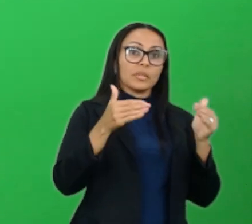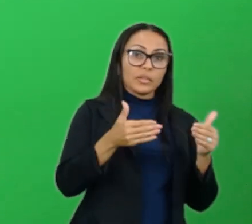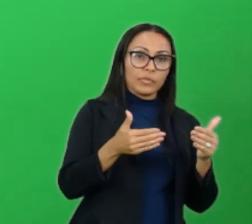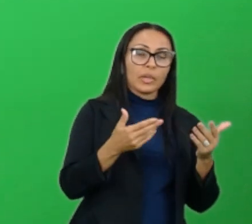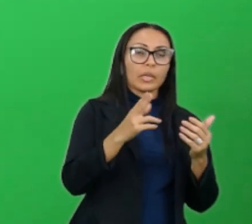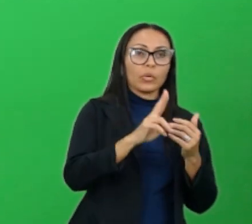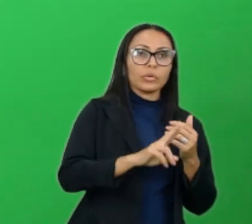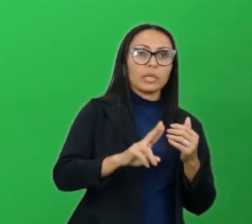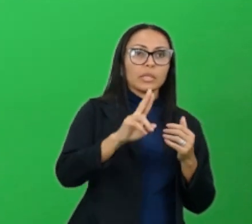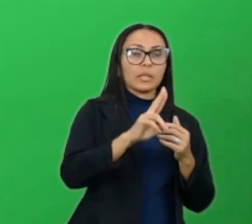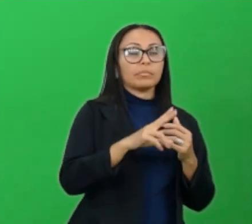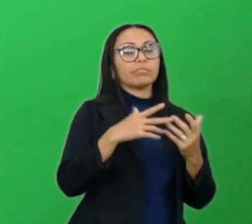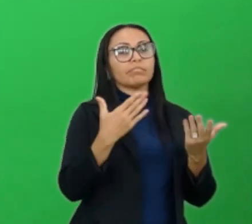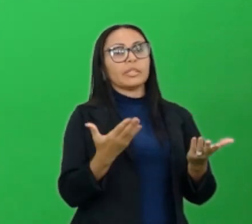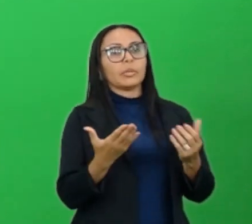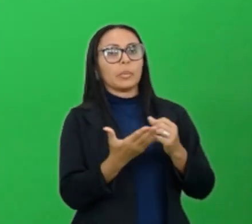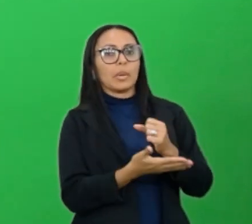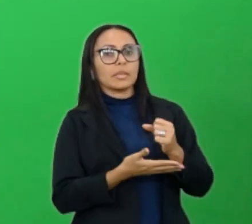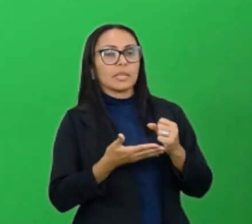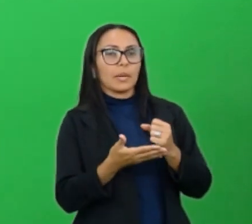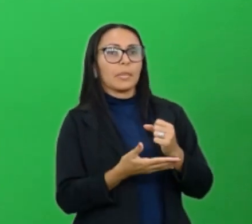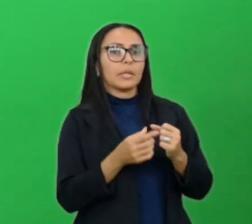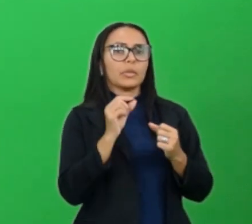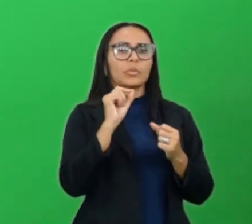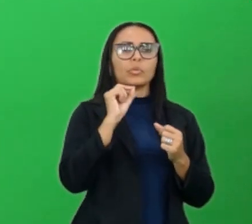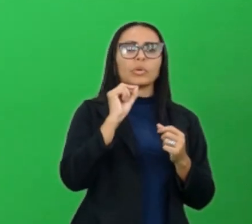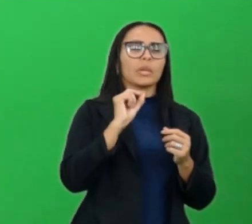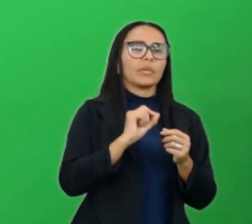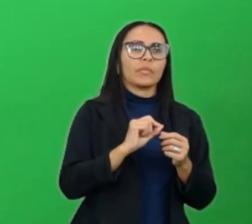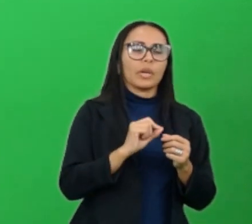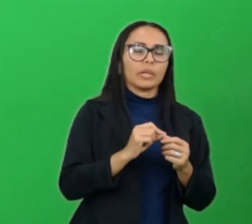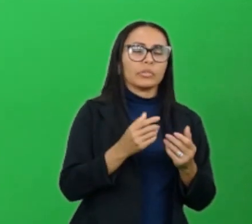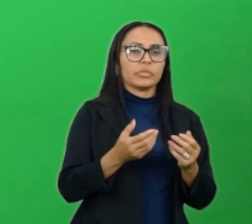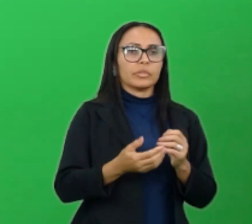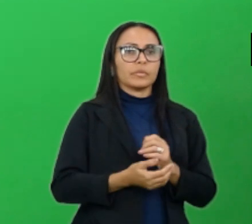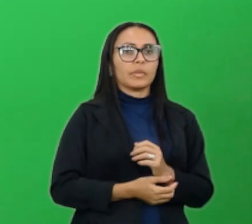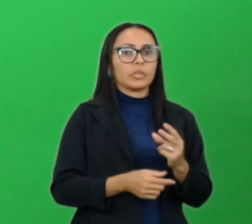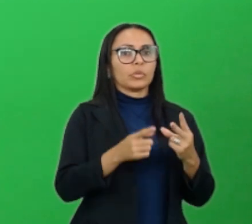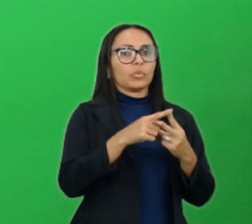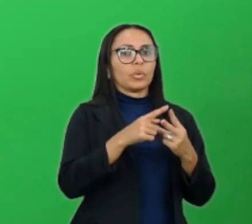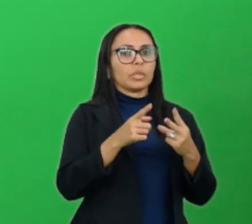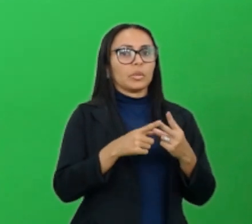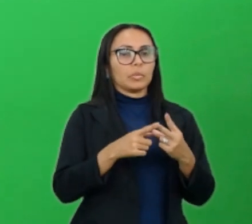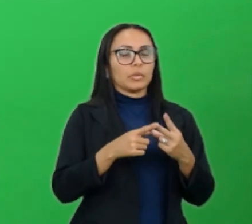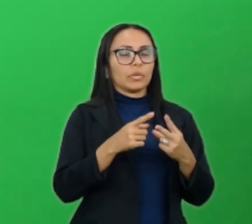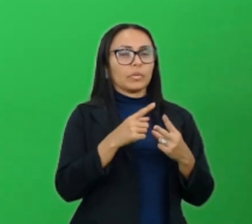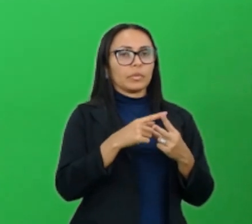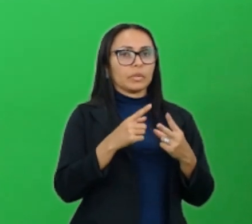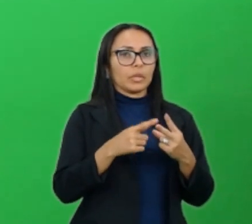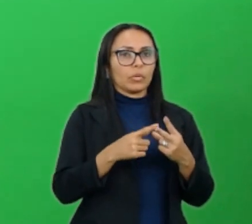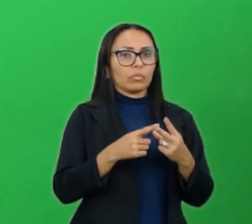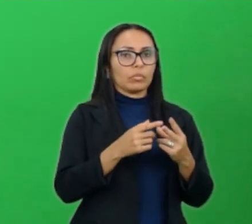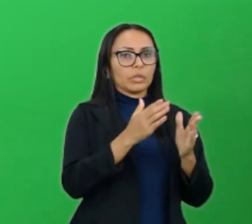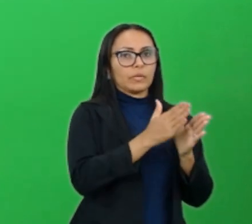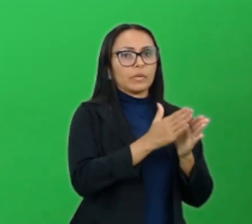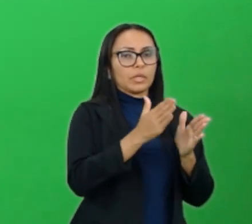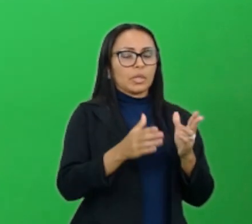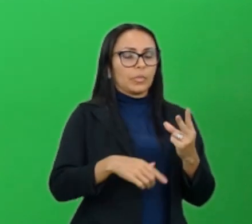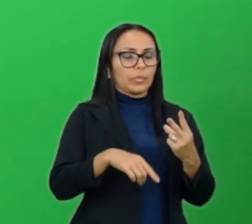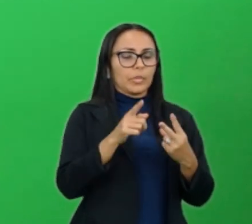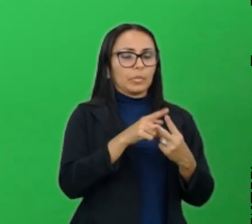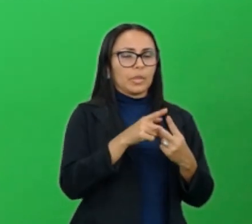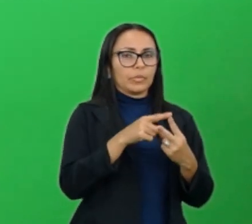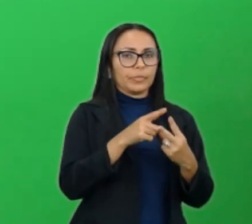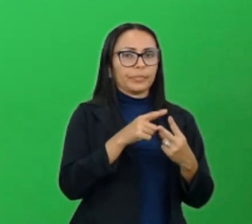basicamente, o que é que se faz, né? São feitas duas divisões em dois níveis. No primeiro nível, faz-se